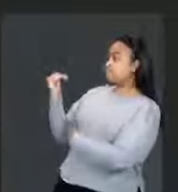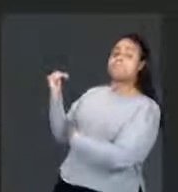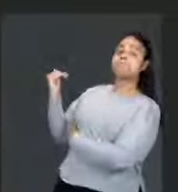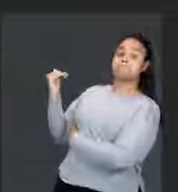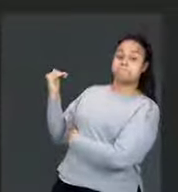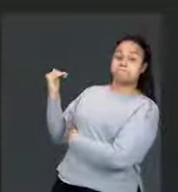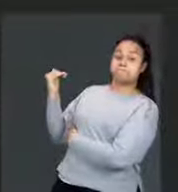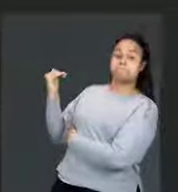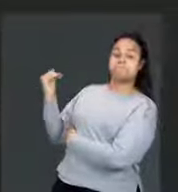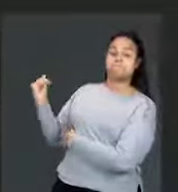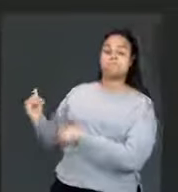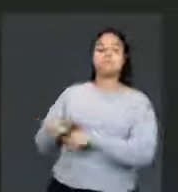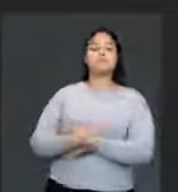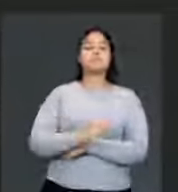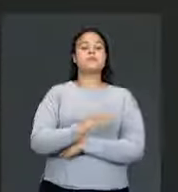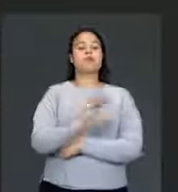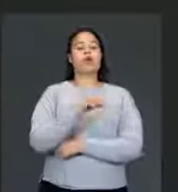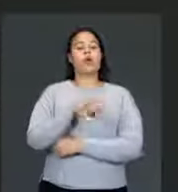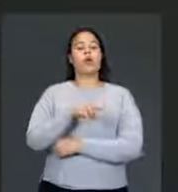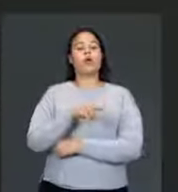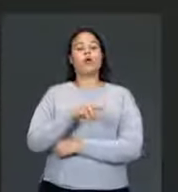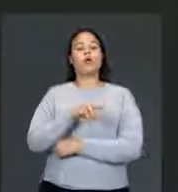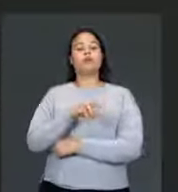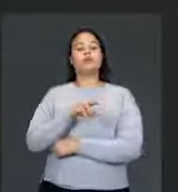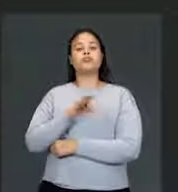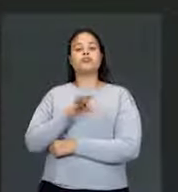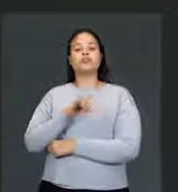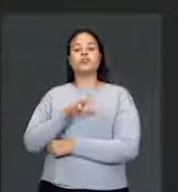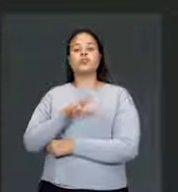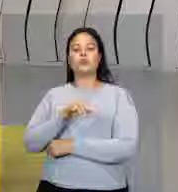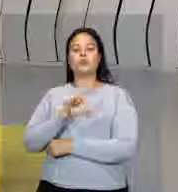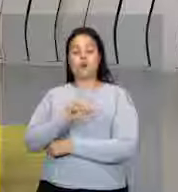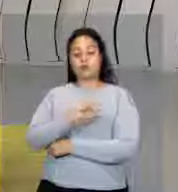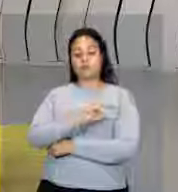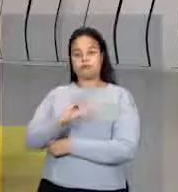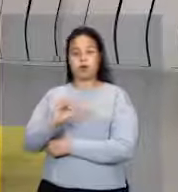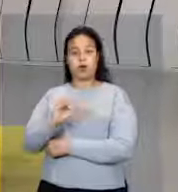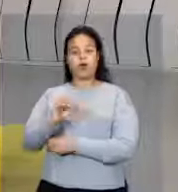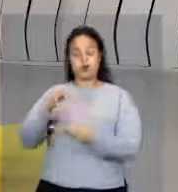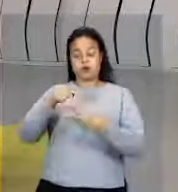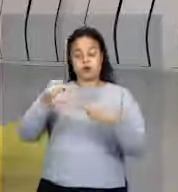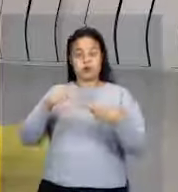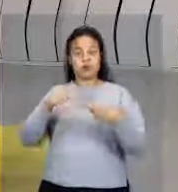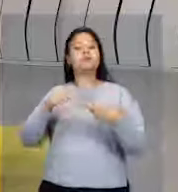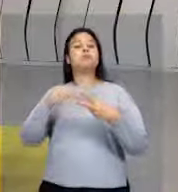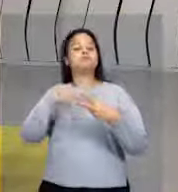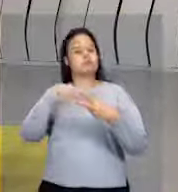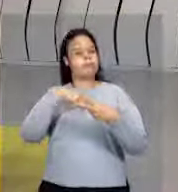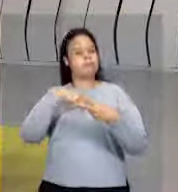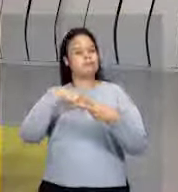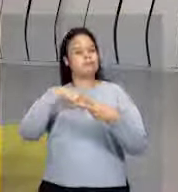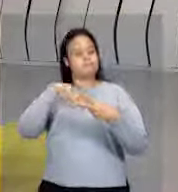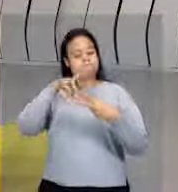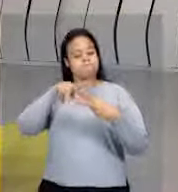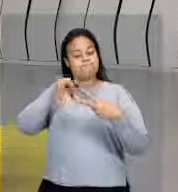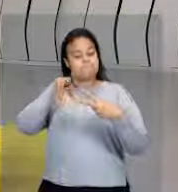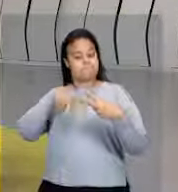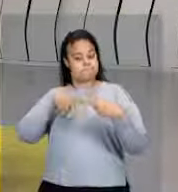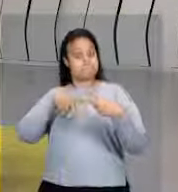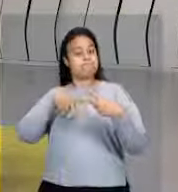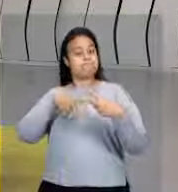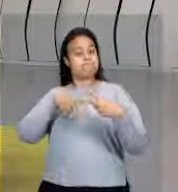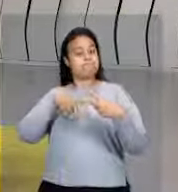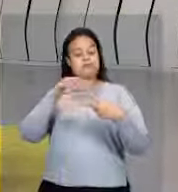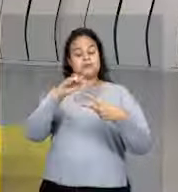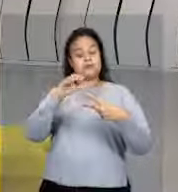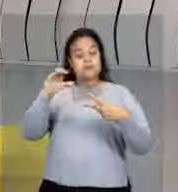Corrente contínua. Existem dois tipos de corrente. Existe a corrente contínua.